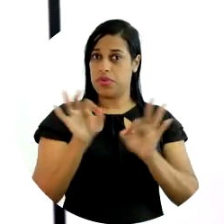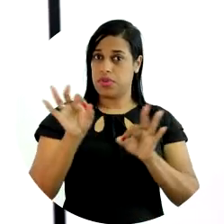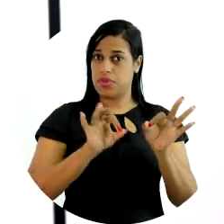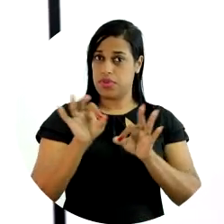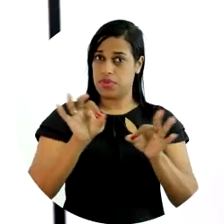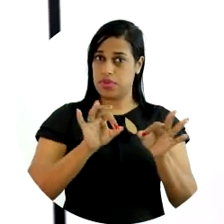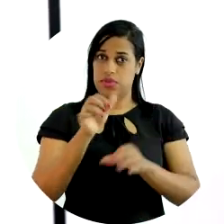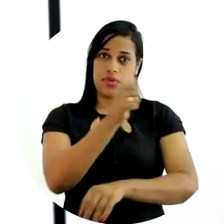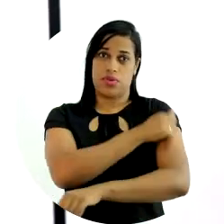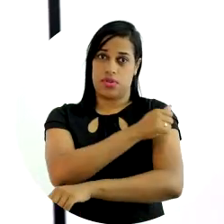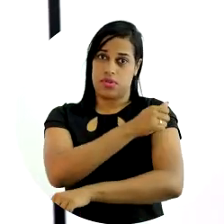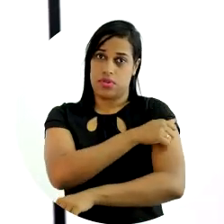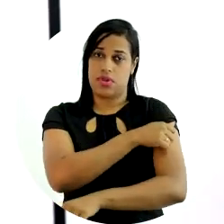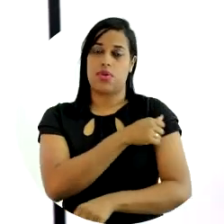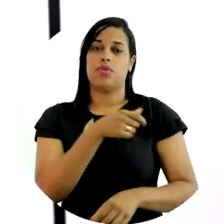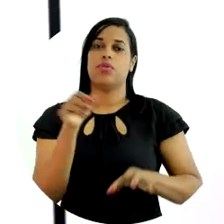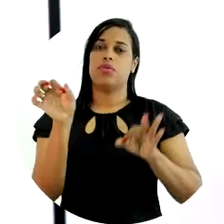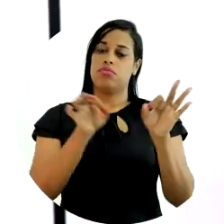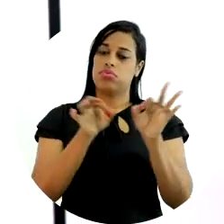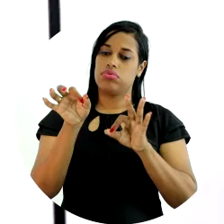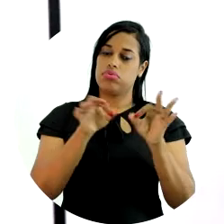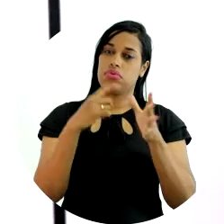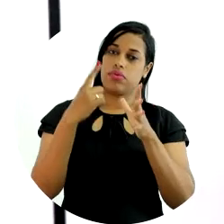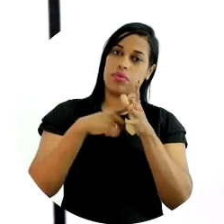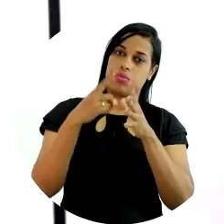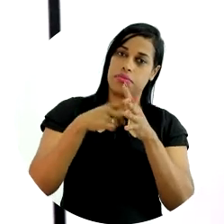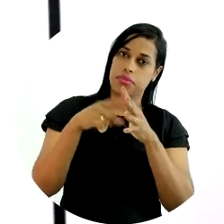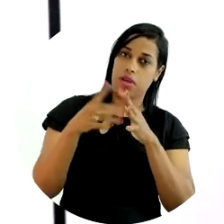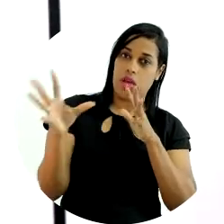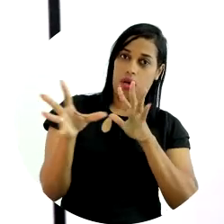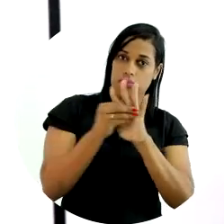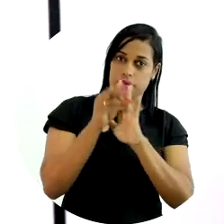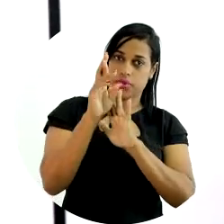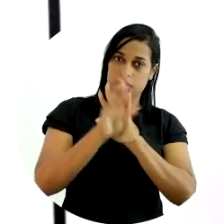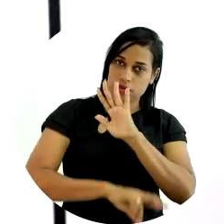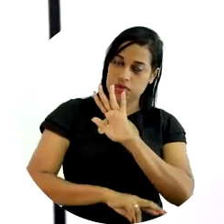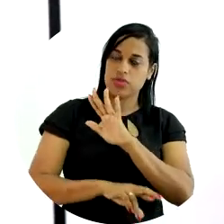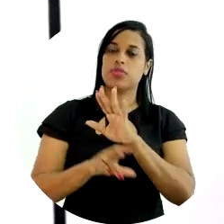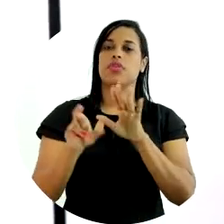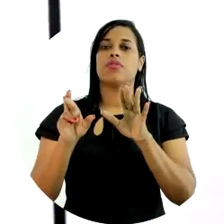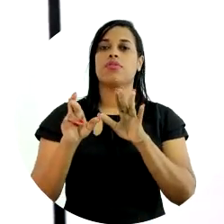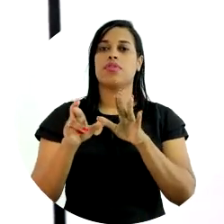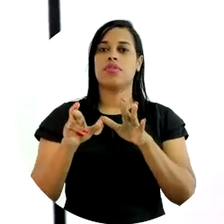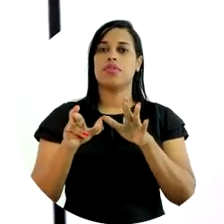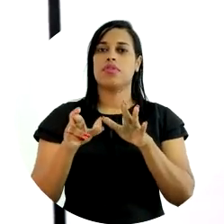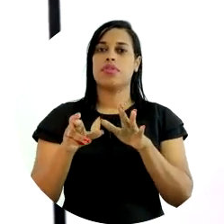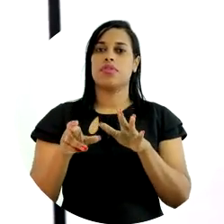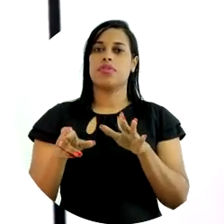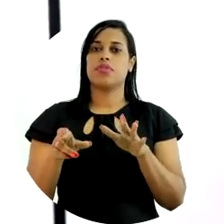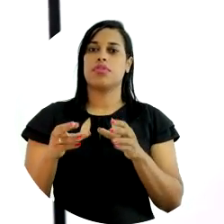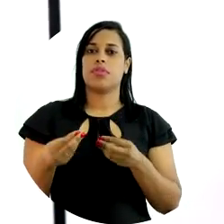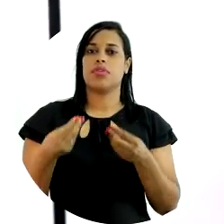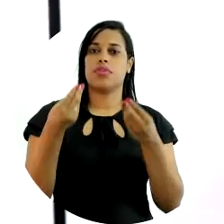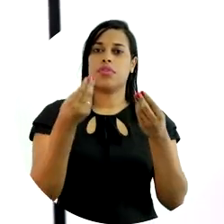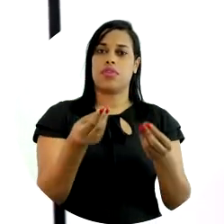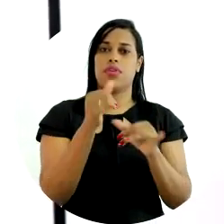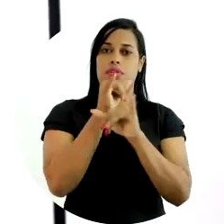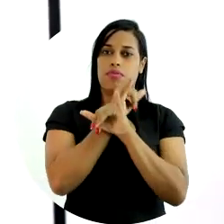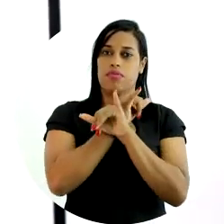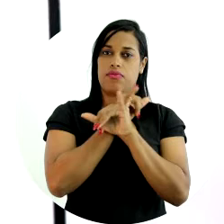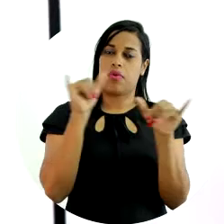mesmo organizava as suas aulas, ele mesmo organizava o seu cronograma, registrava tudo e